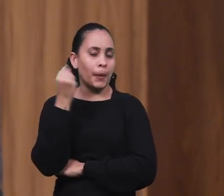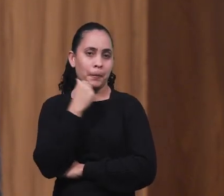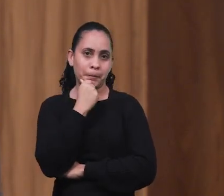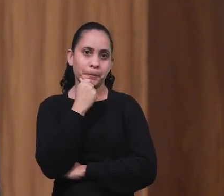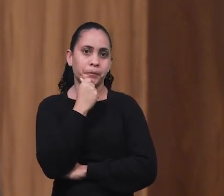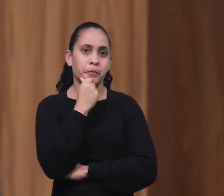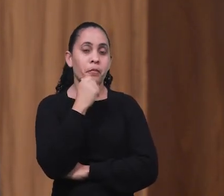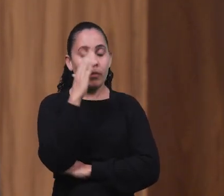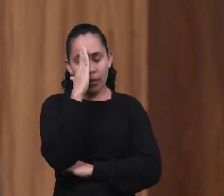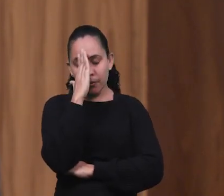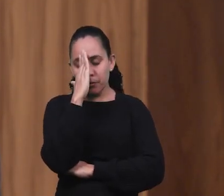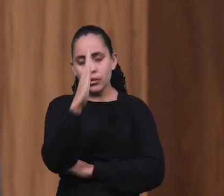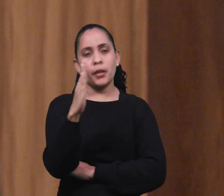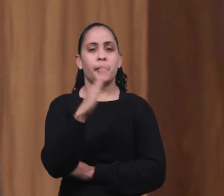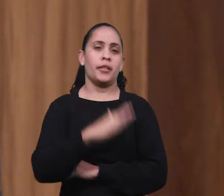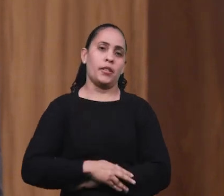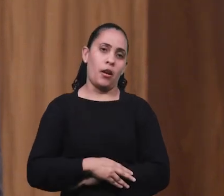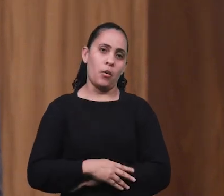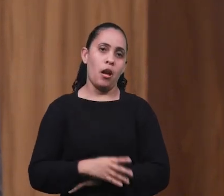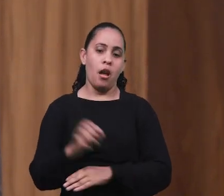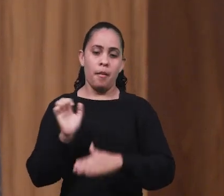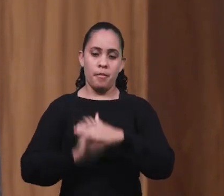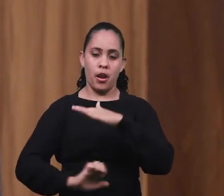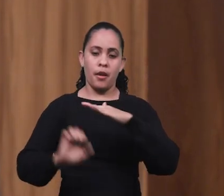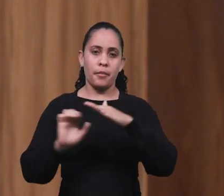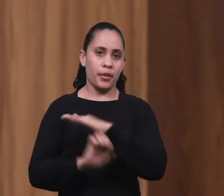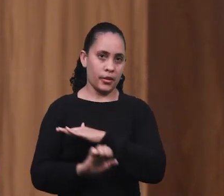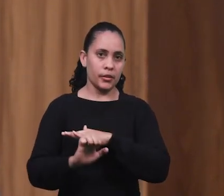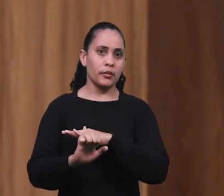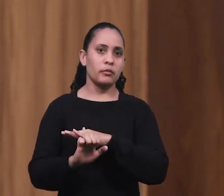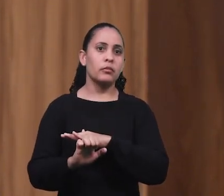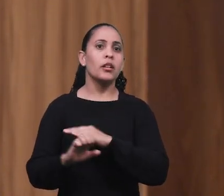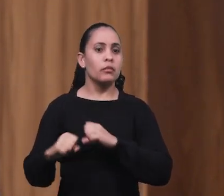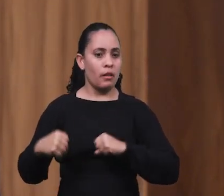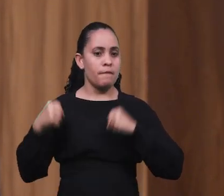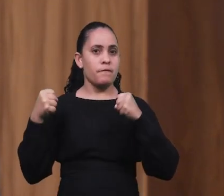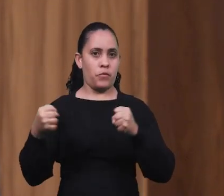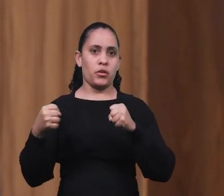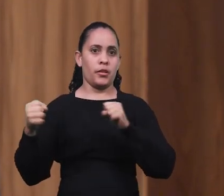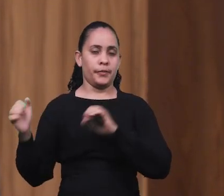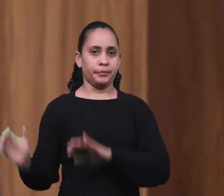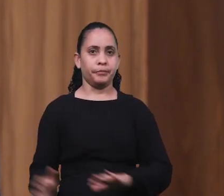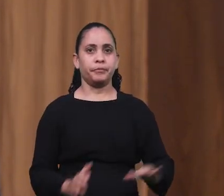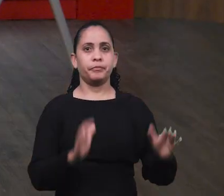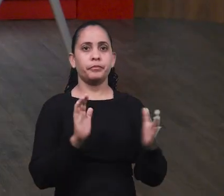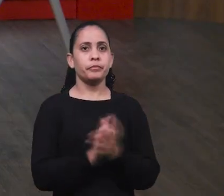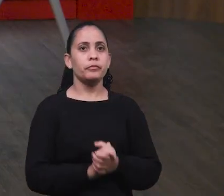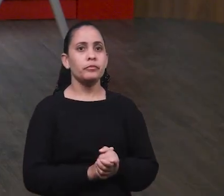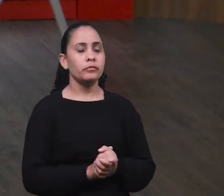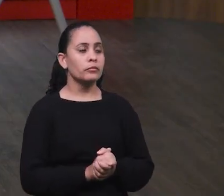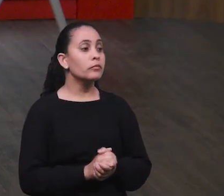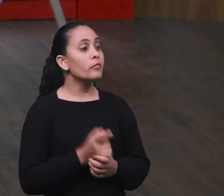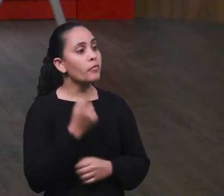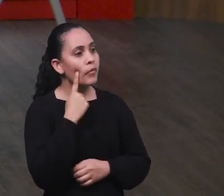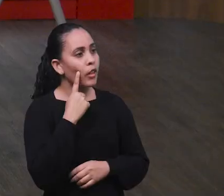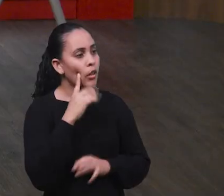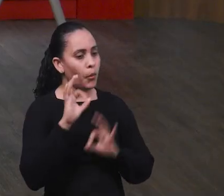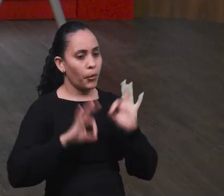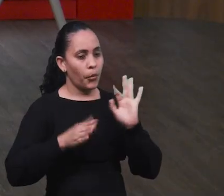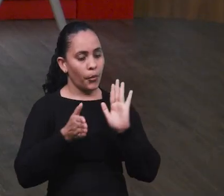é fundamental para que a empresa ela esteja bem edificada. Exato. Pedro, então